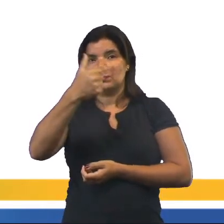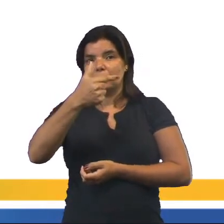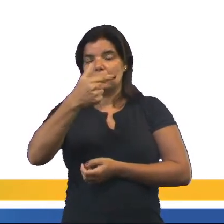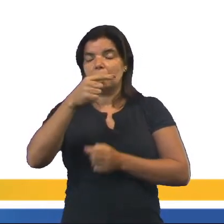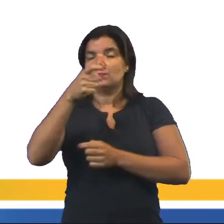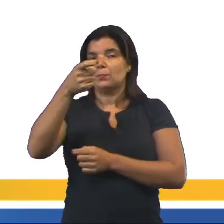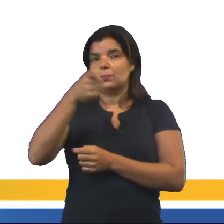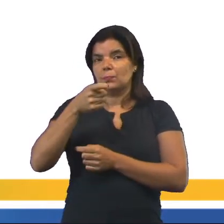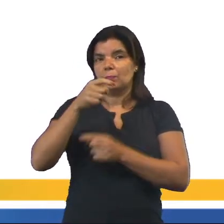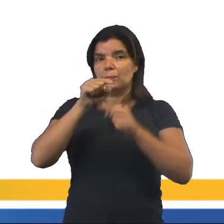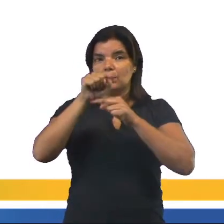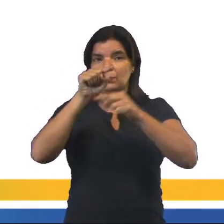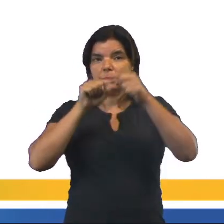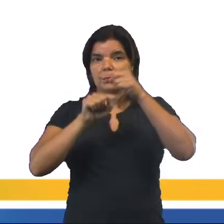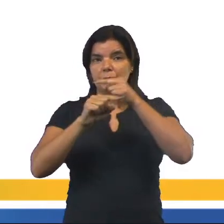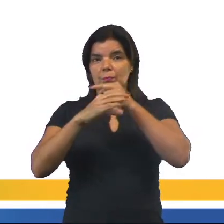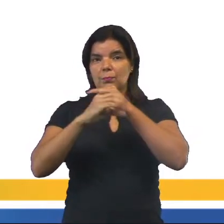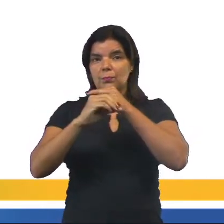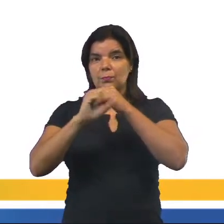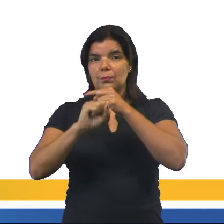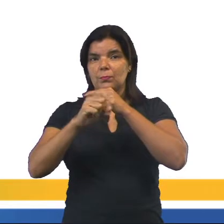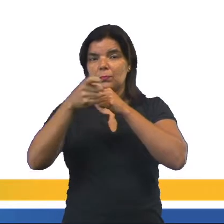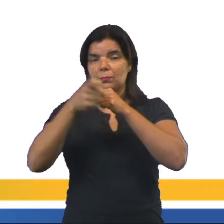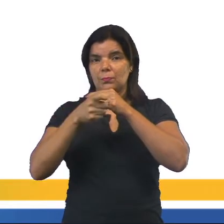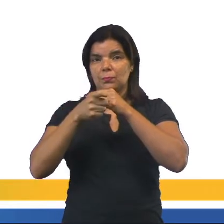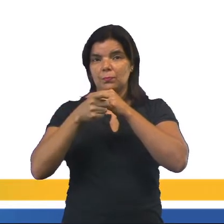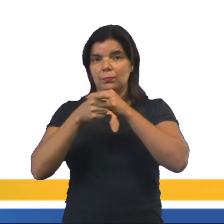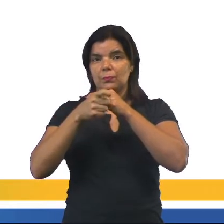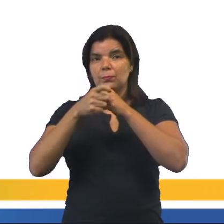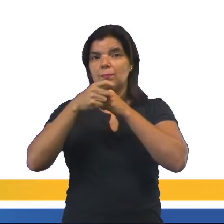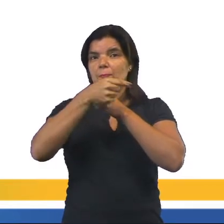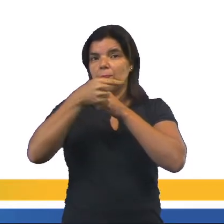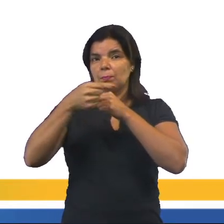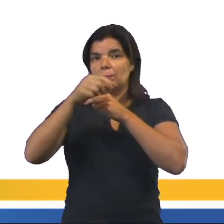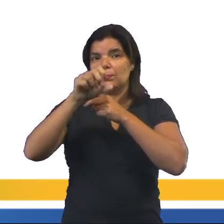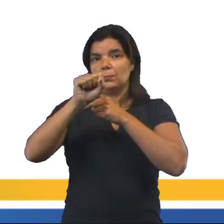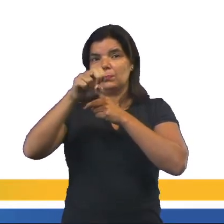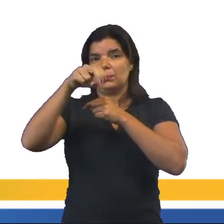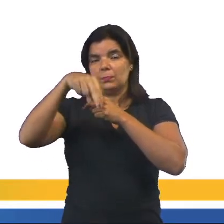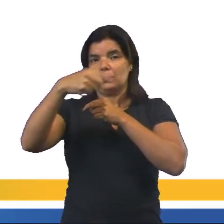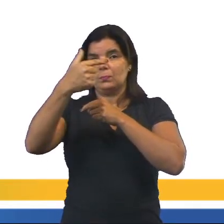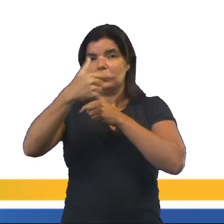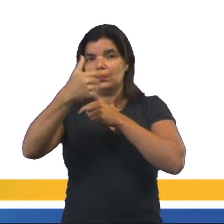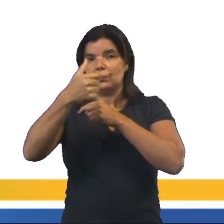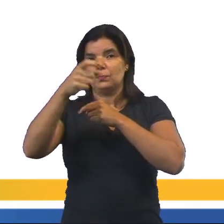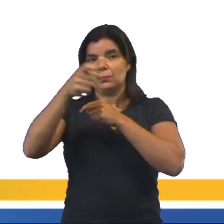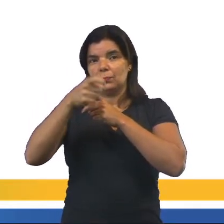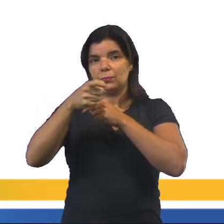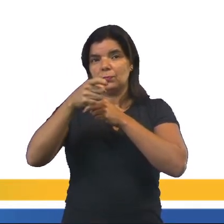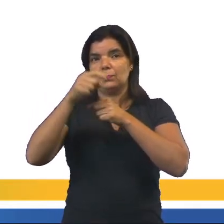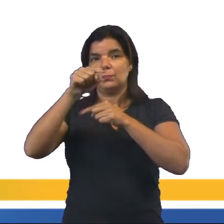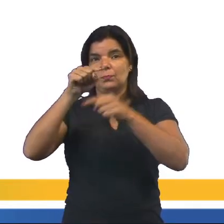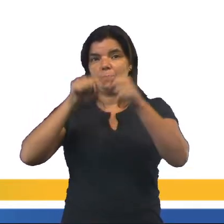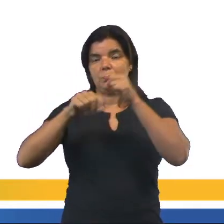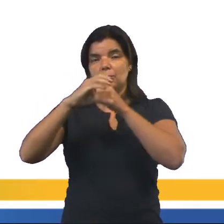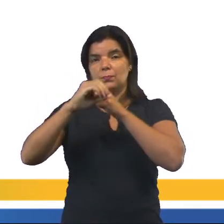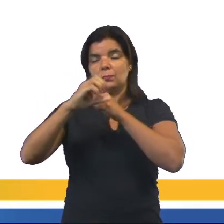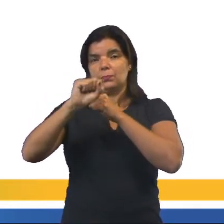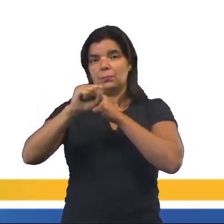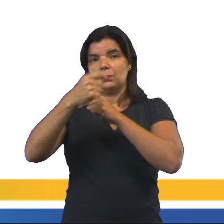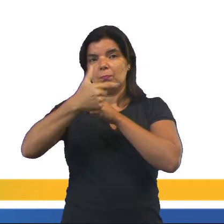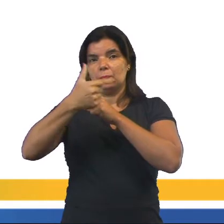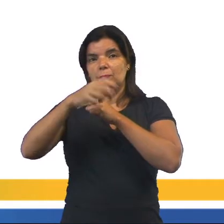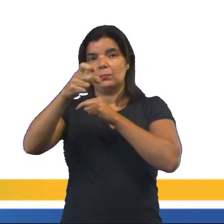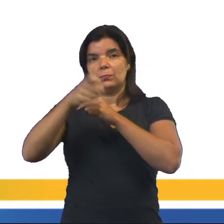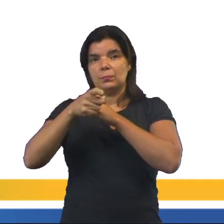a seno ao quadrado de x dividido por cosseno de x menos seno ao quadrado de x dividido por